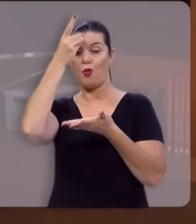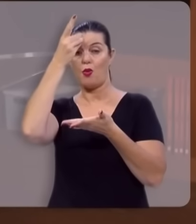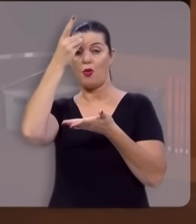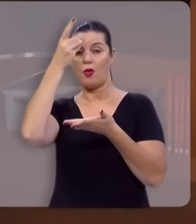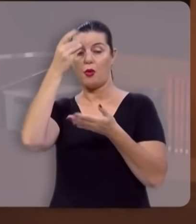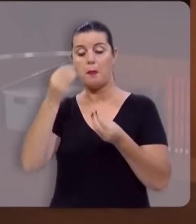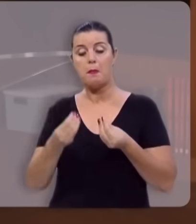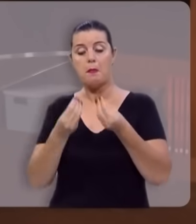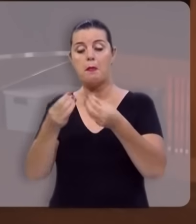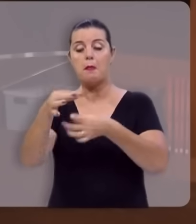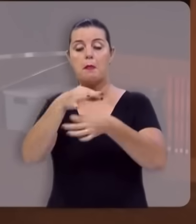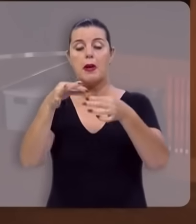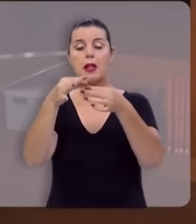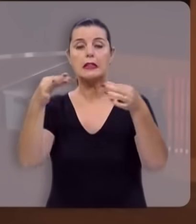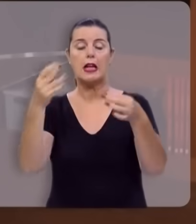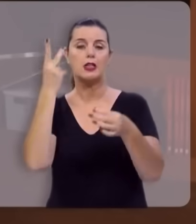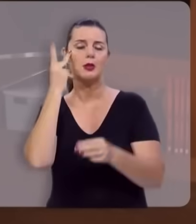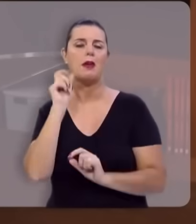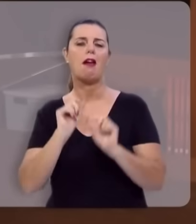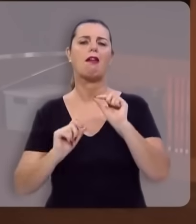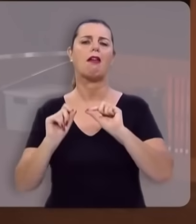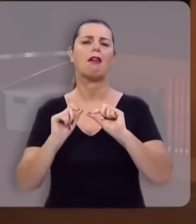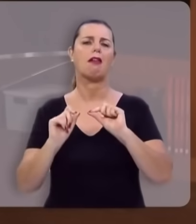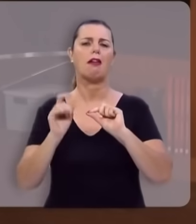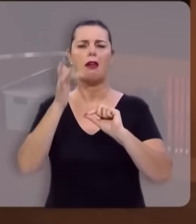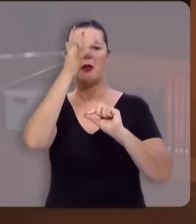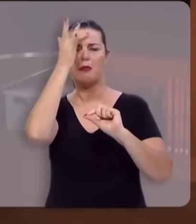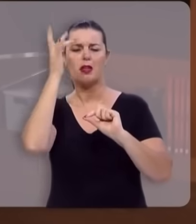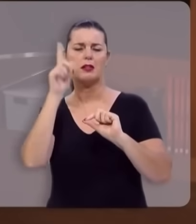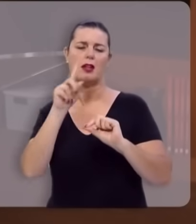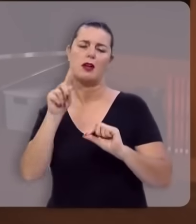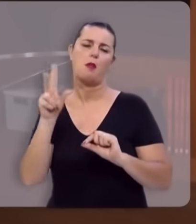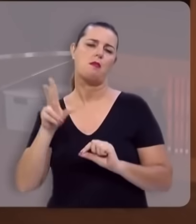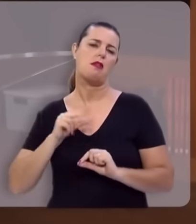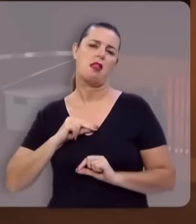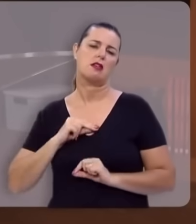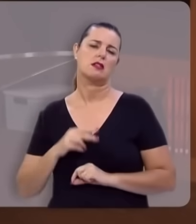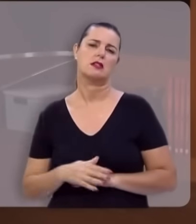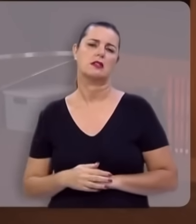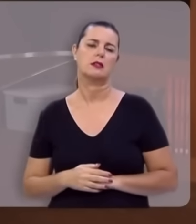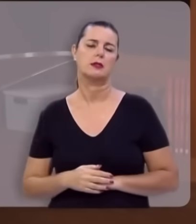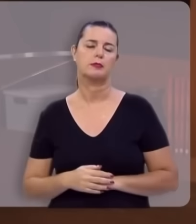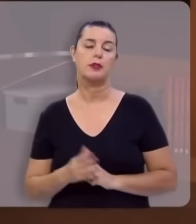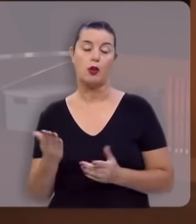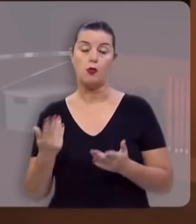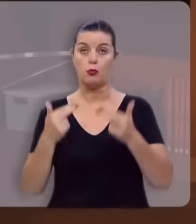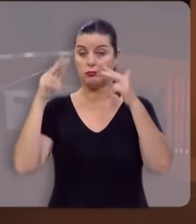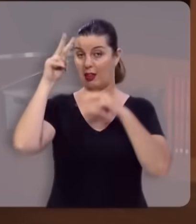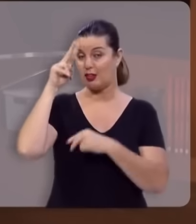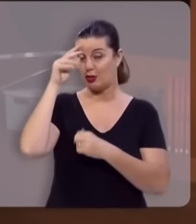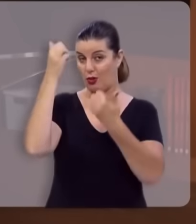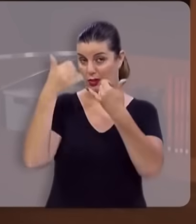dádiva, para quem não merece. Me permita ilustrar.